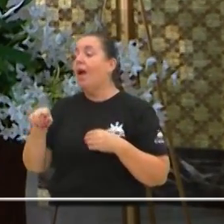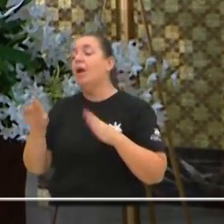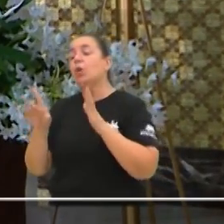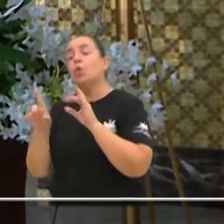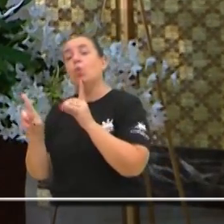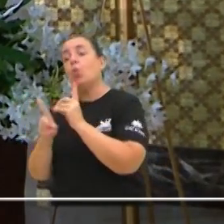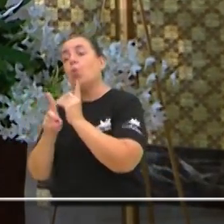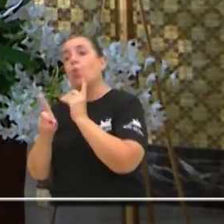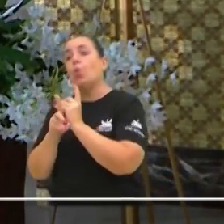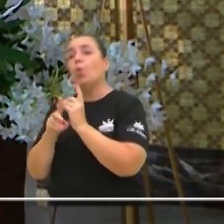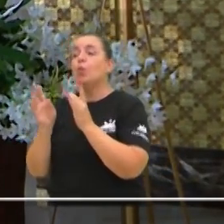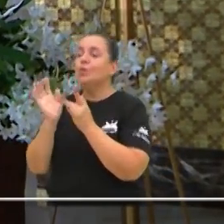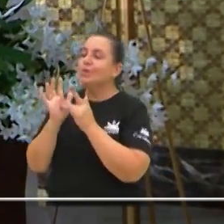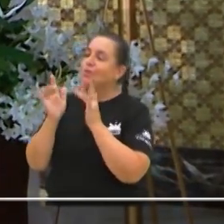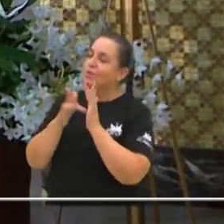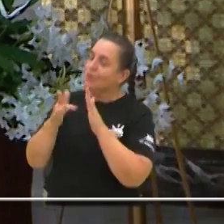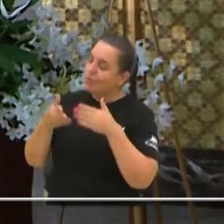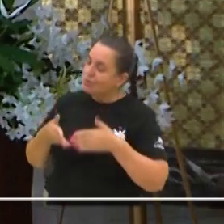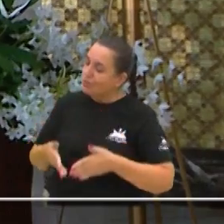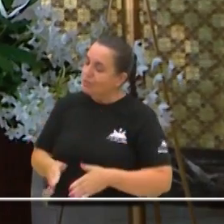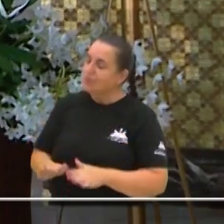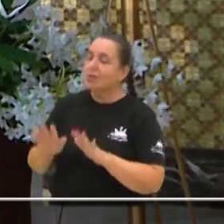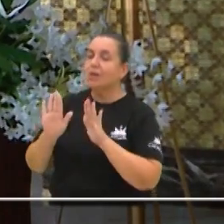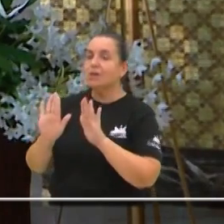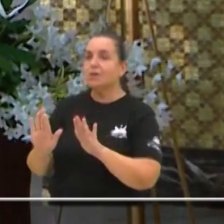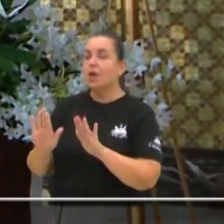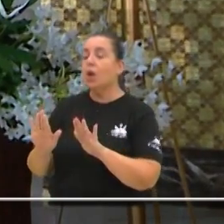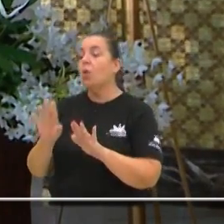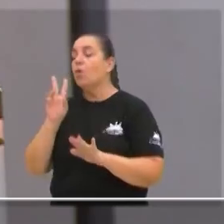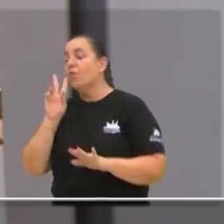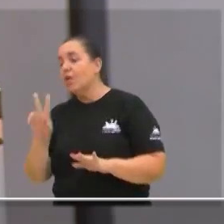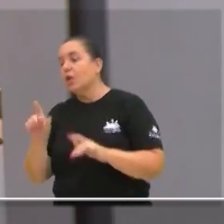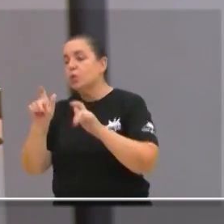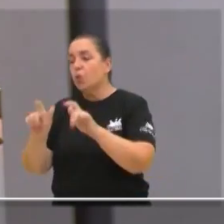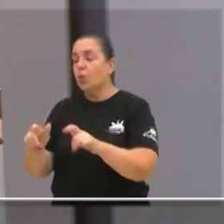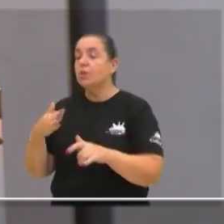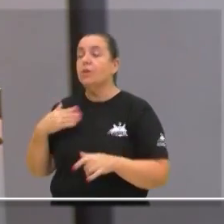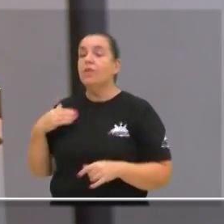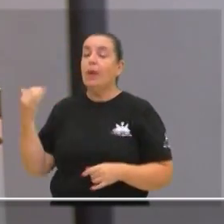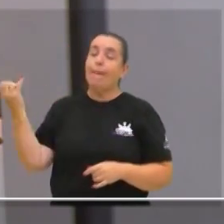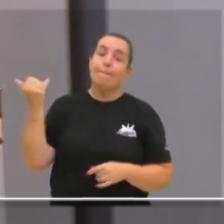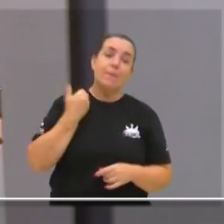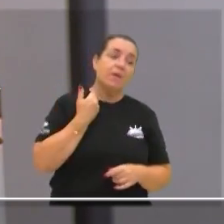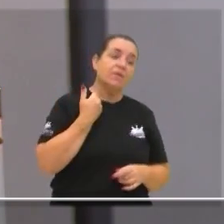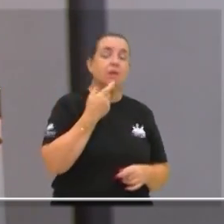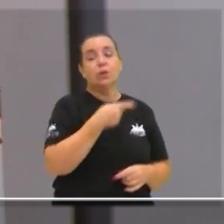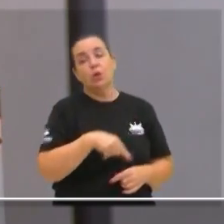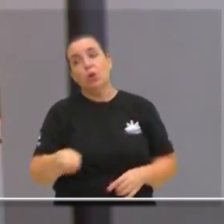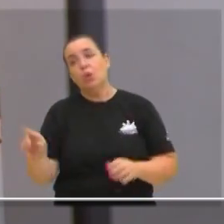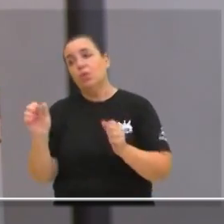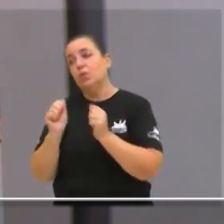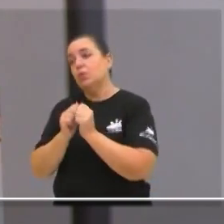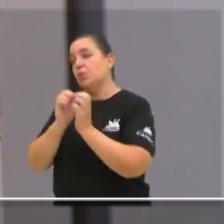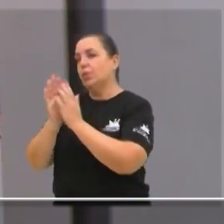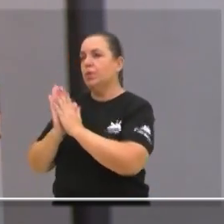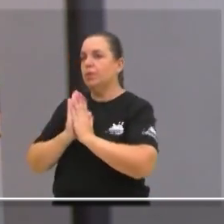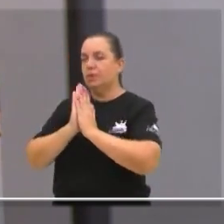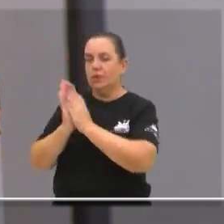Vão lá, meus queridos reis magos, descubram onde está o menino e eu irei adorá-lo.